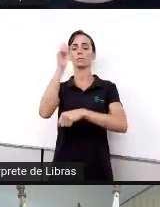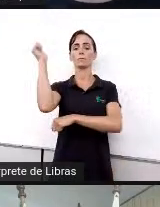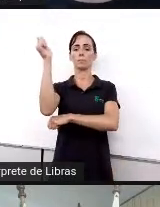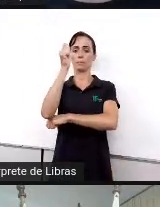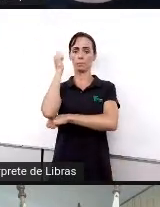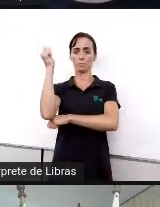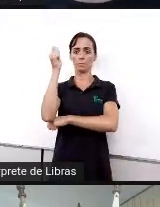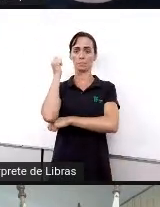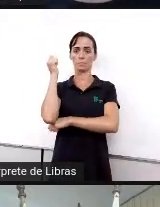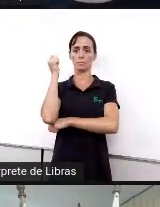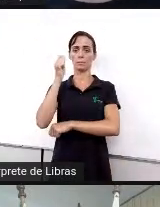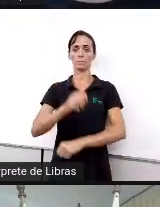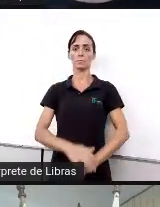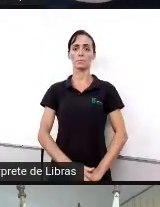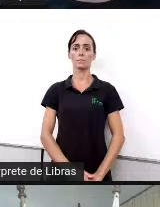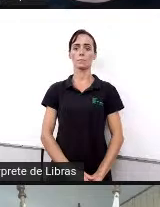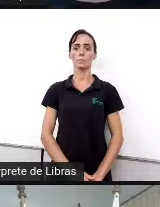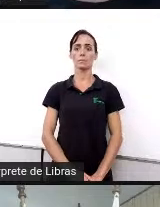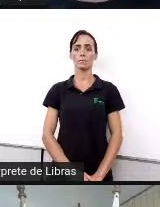Sul.